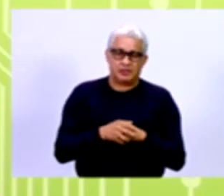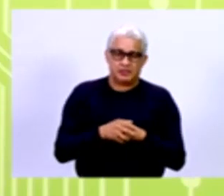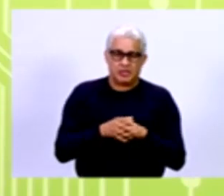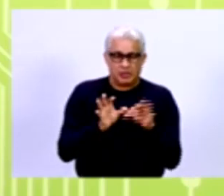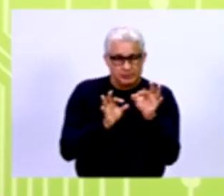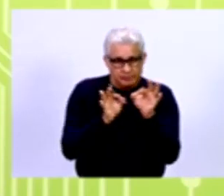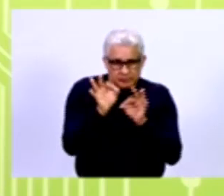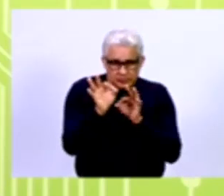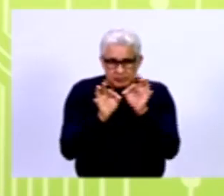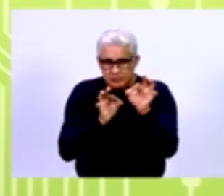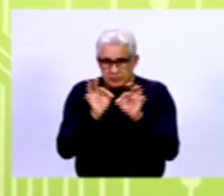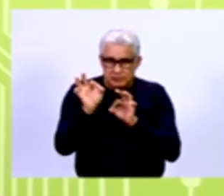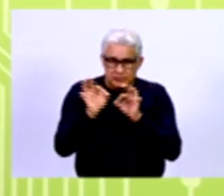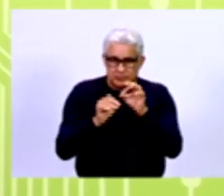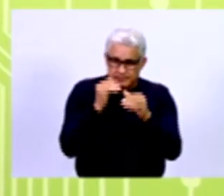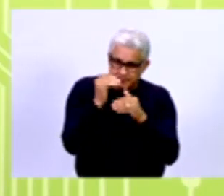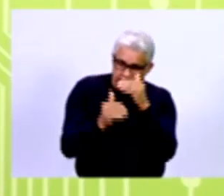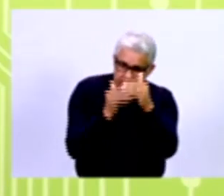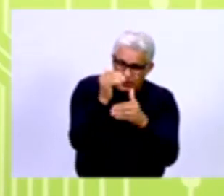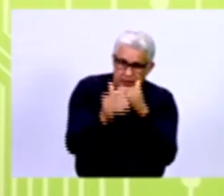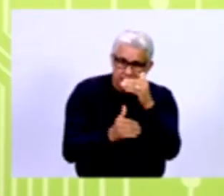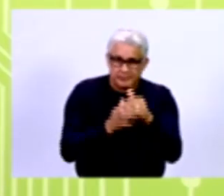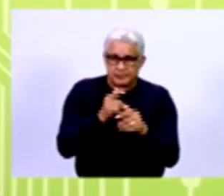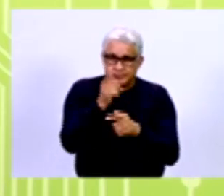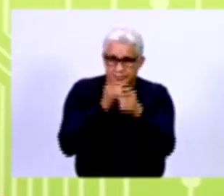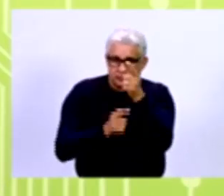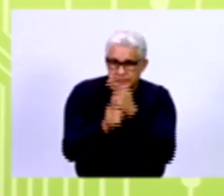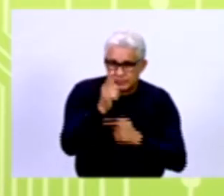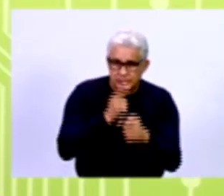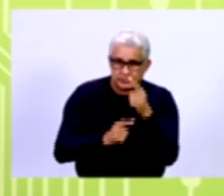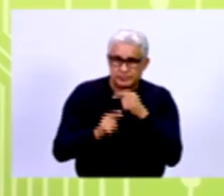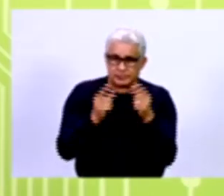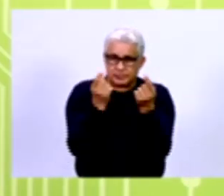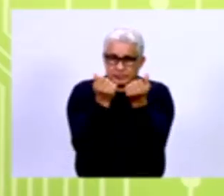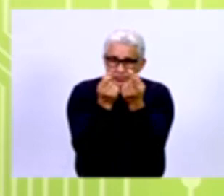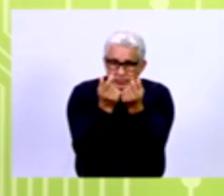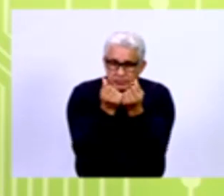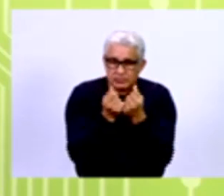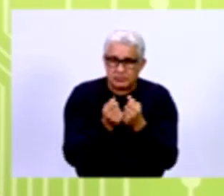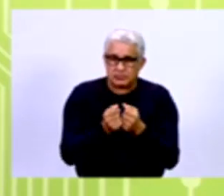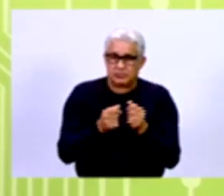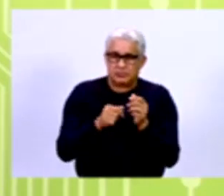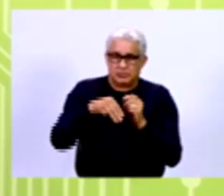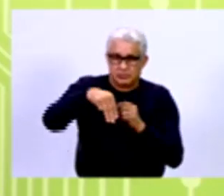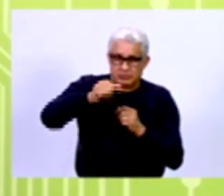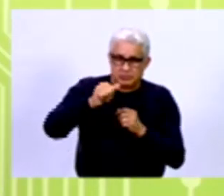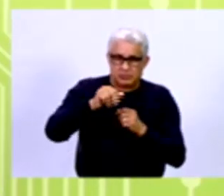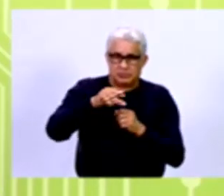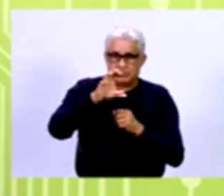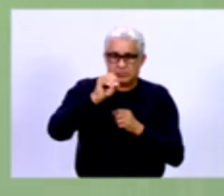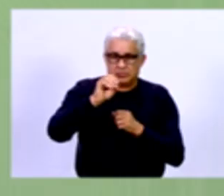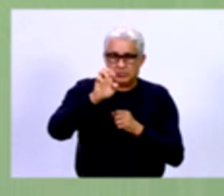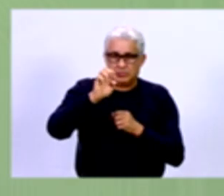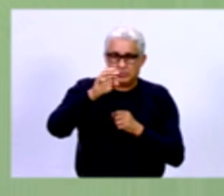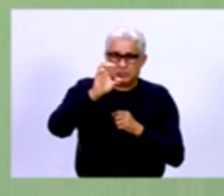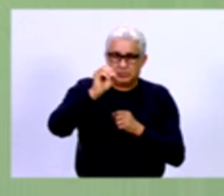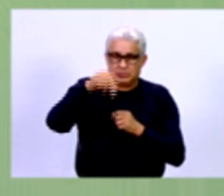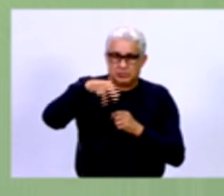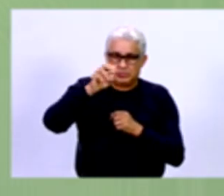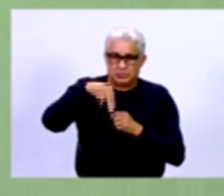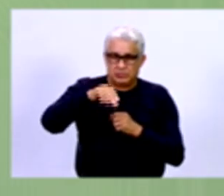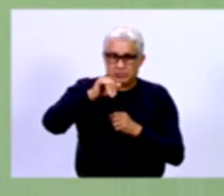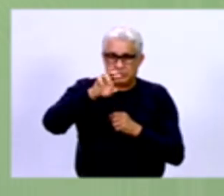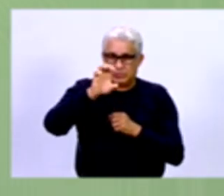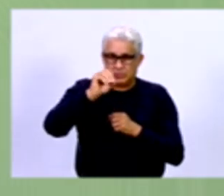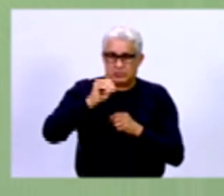ajustar o processo de gestão da economia em termos macroeconômicos. Então, eu e a